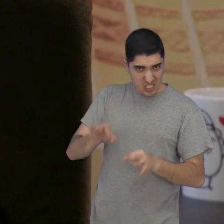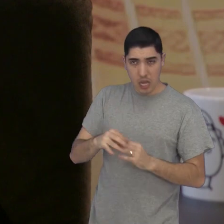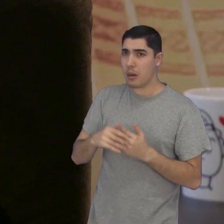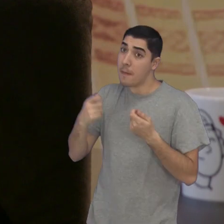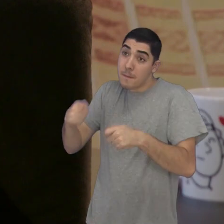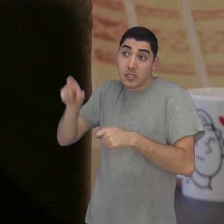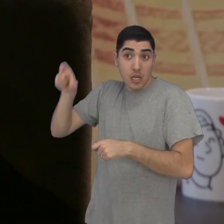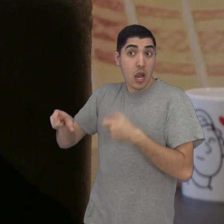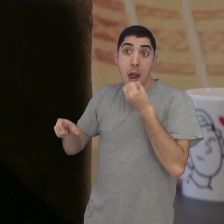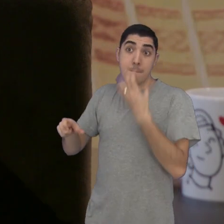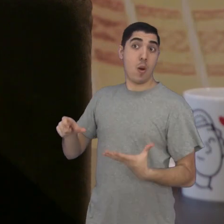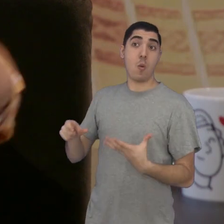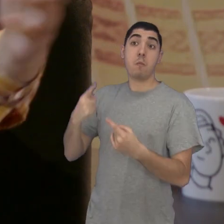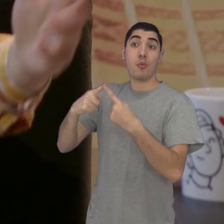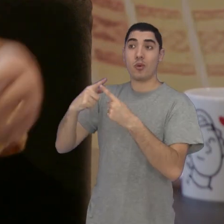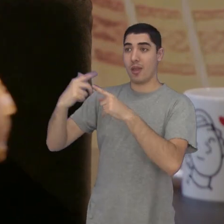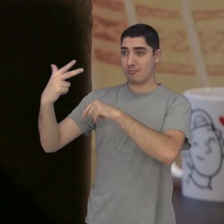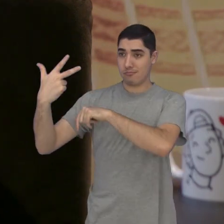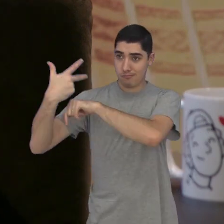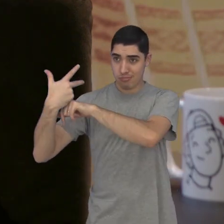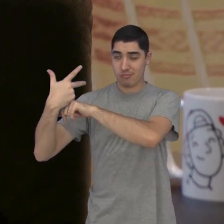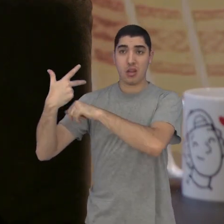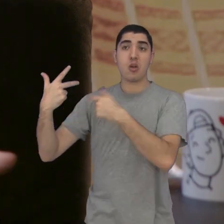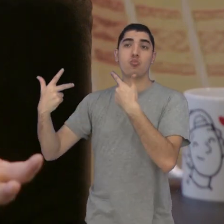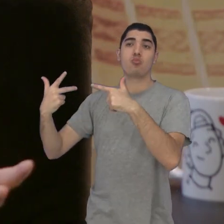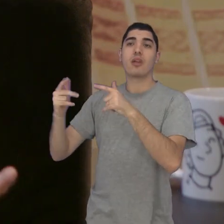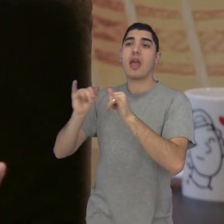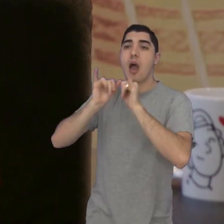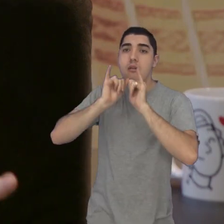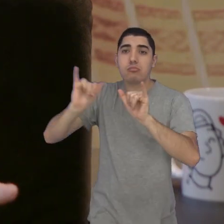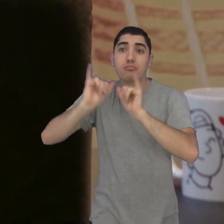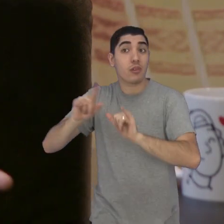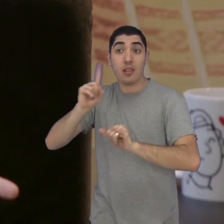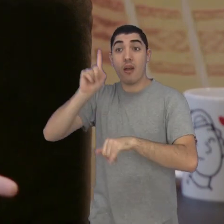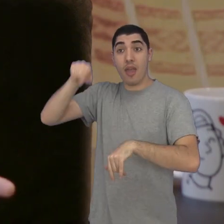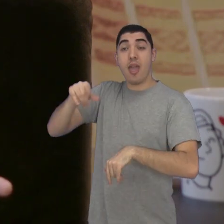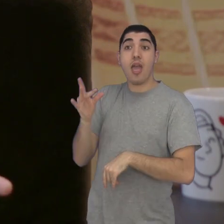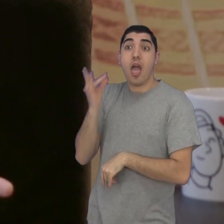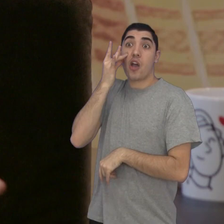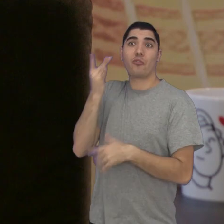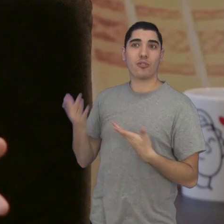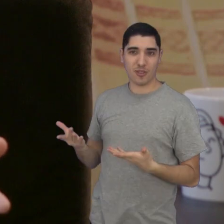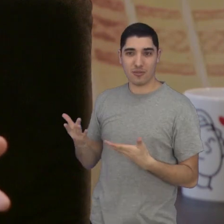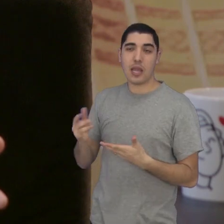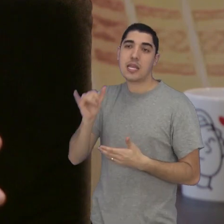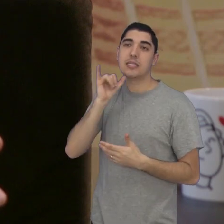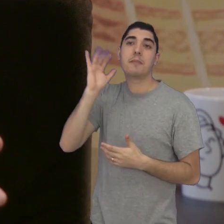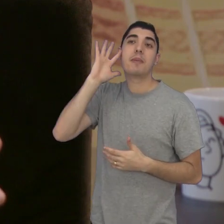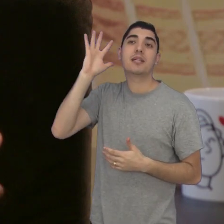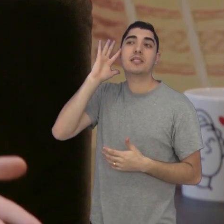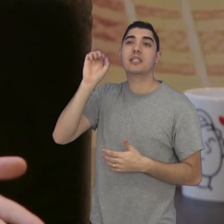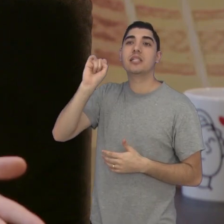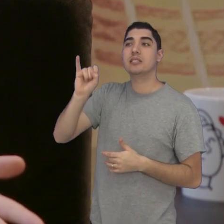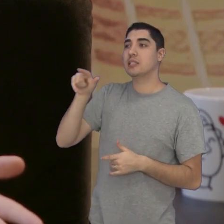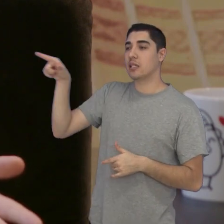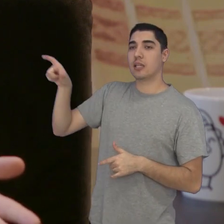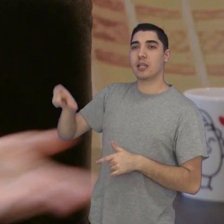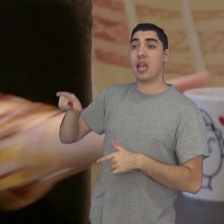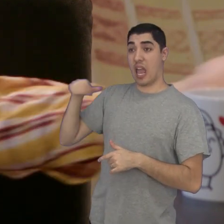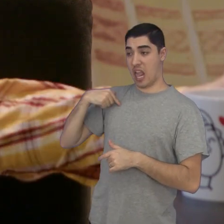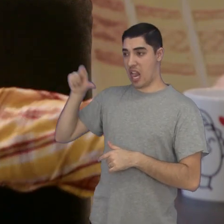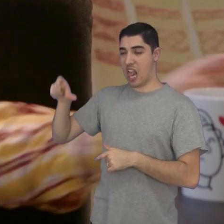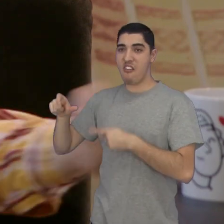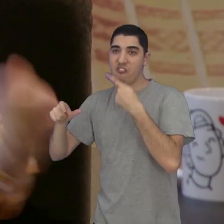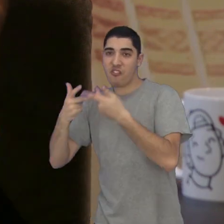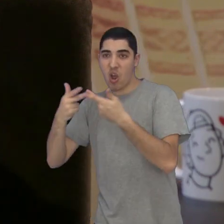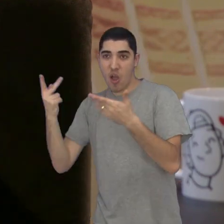Ué, você tá na frente da câmera, ou na televisão, não tinha merchan, não tinha nada, era ao vivo. Você está falando de um patrocinador ali, se errasse, perdia